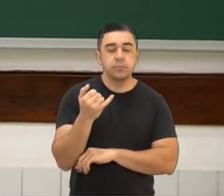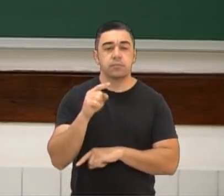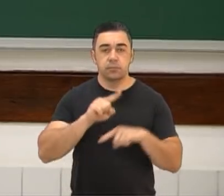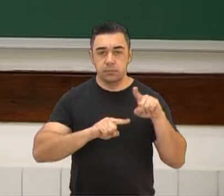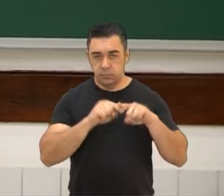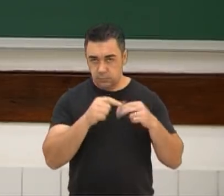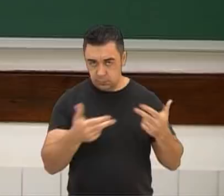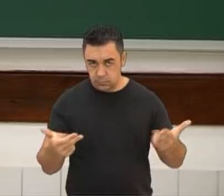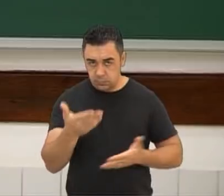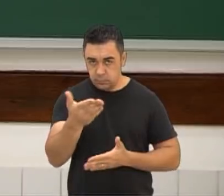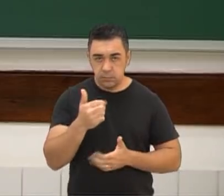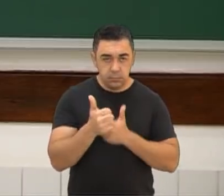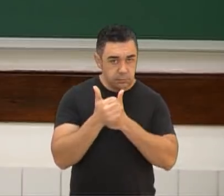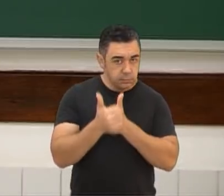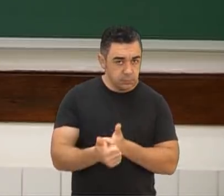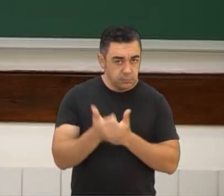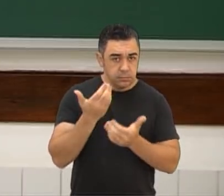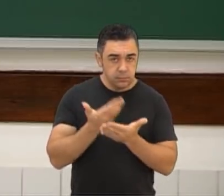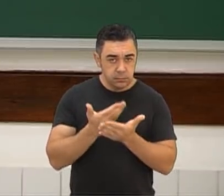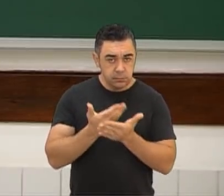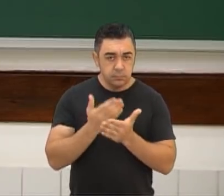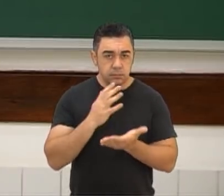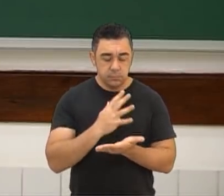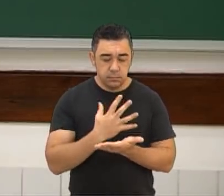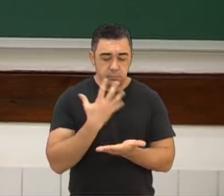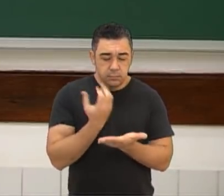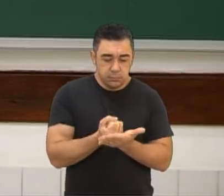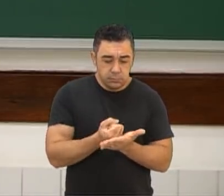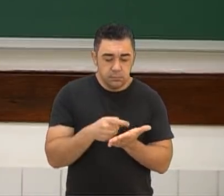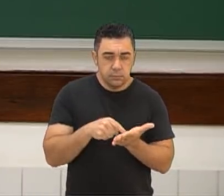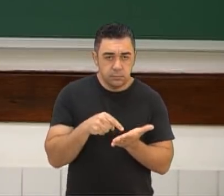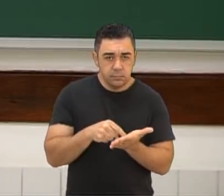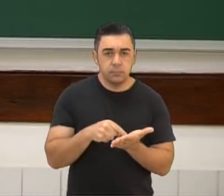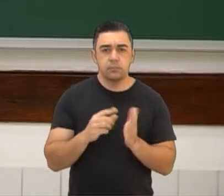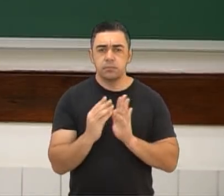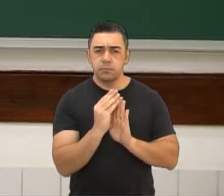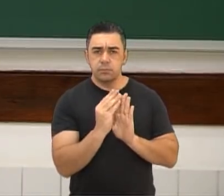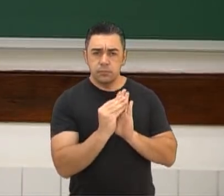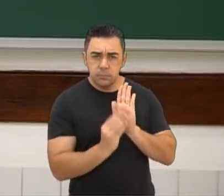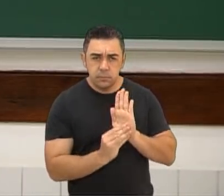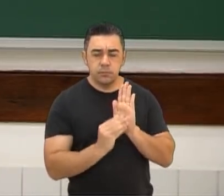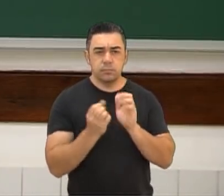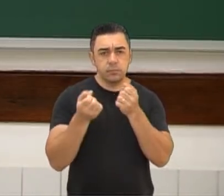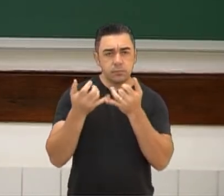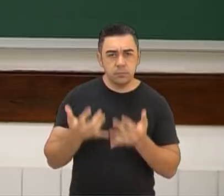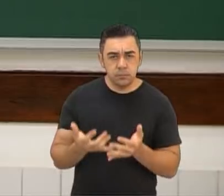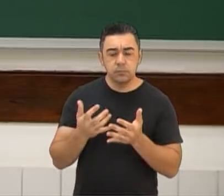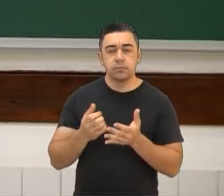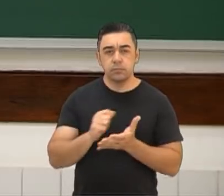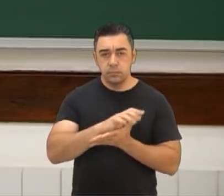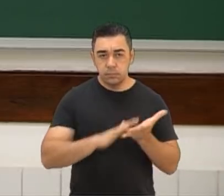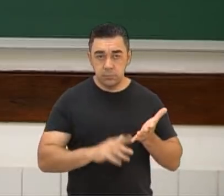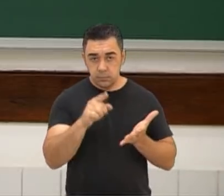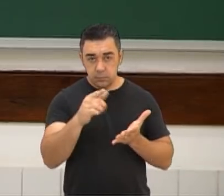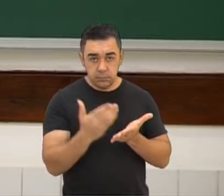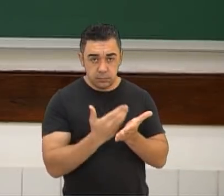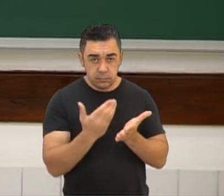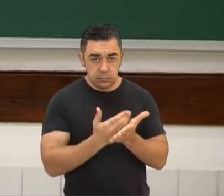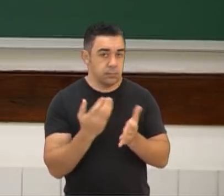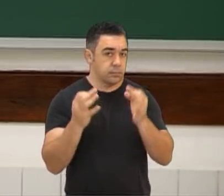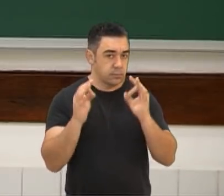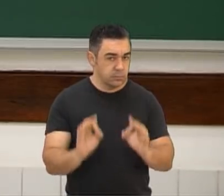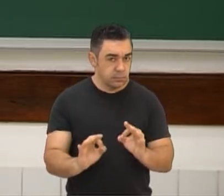para que vocês possam acompanhar a aula, registrar conteúdos, explicações, atividades aí no caderno de vocês de forma